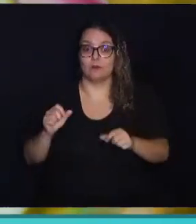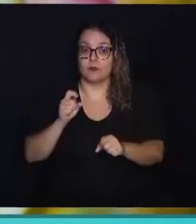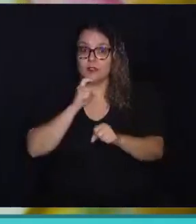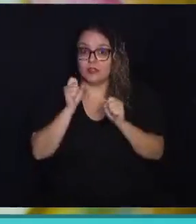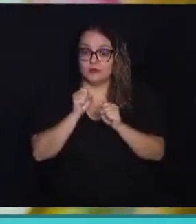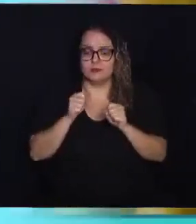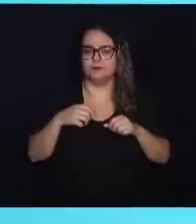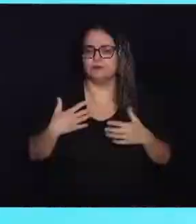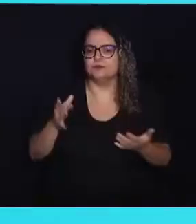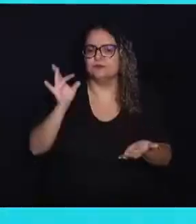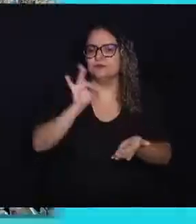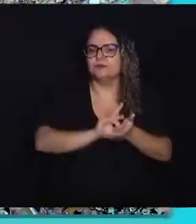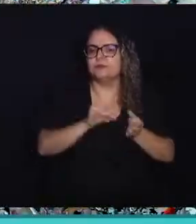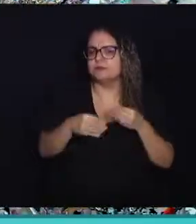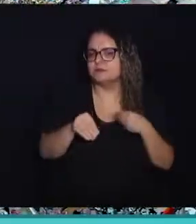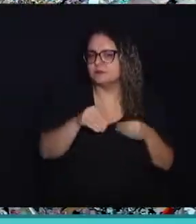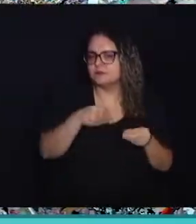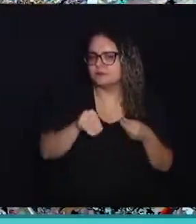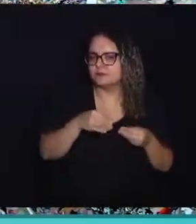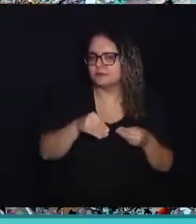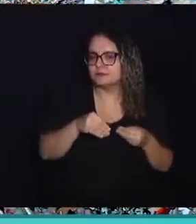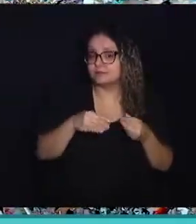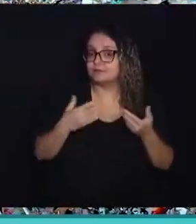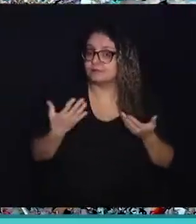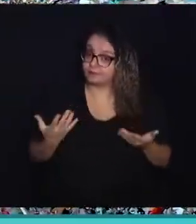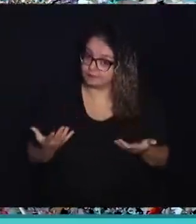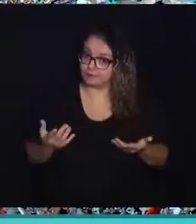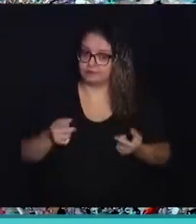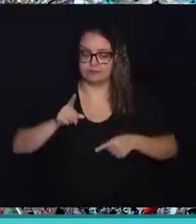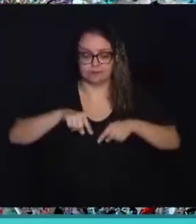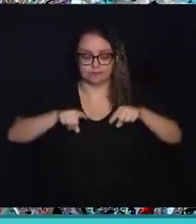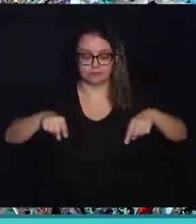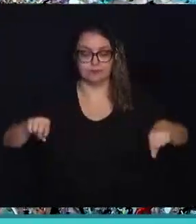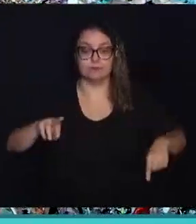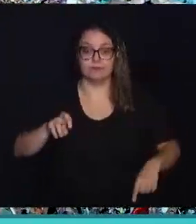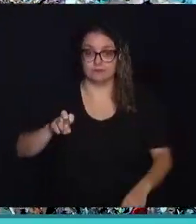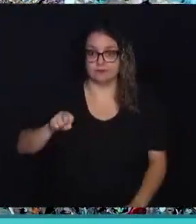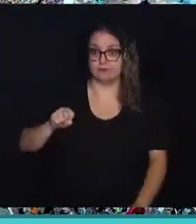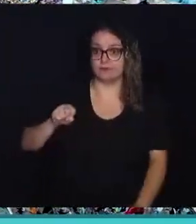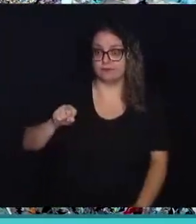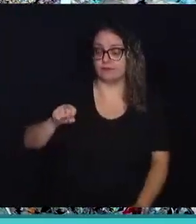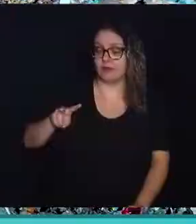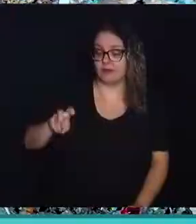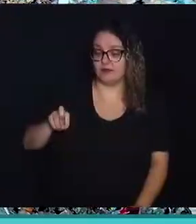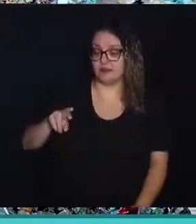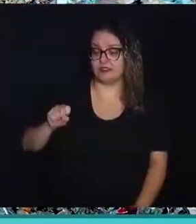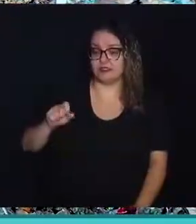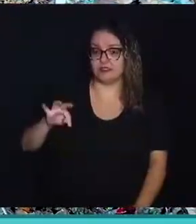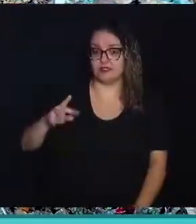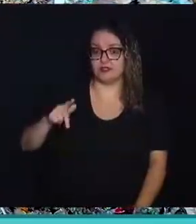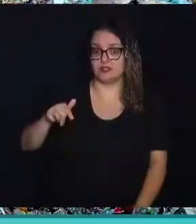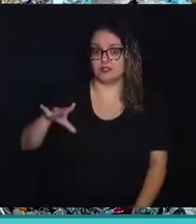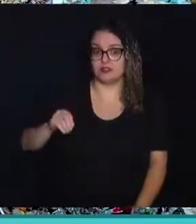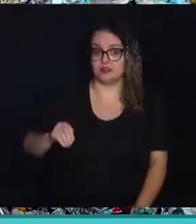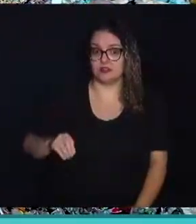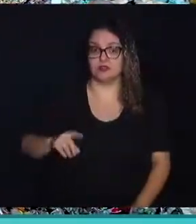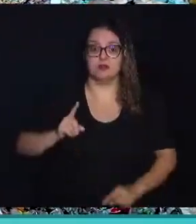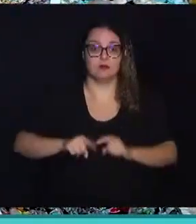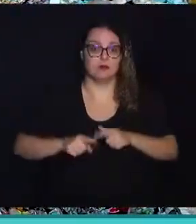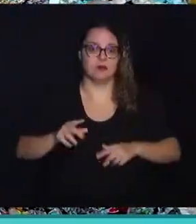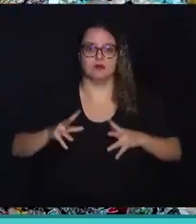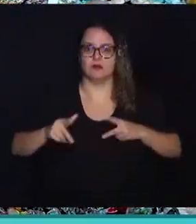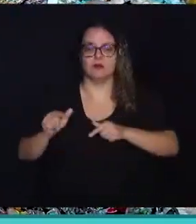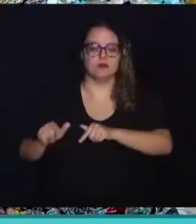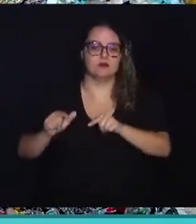polos gelados. Qual é a origem do plástico? Devido à sua versatilidade, o plástico rapidamente se tornou um